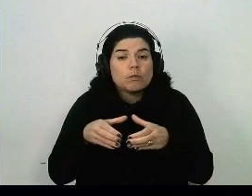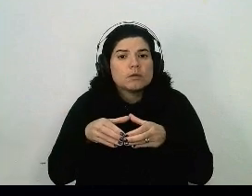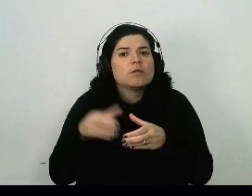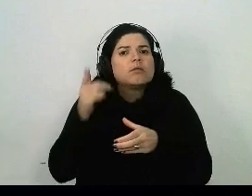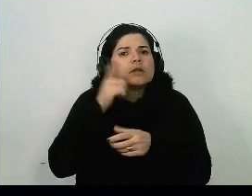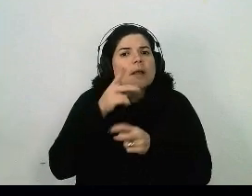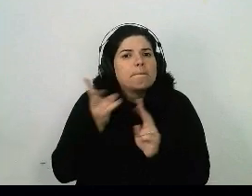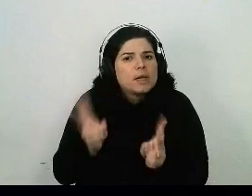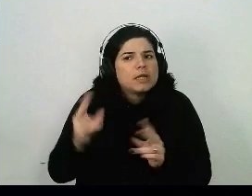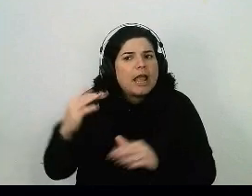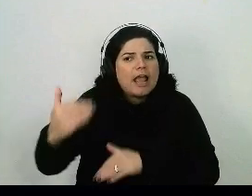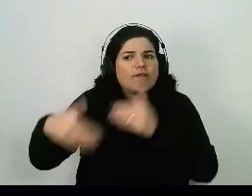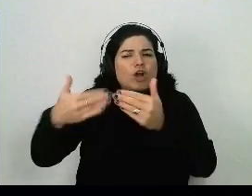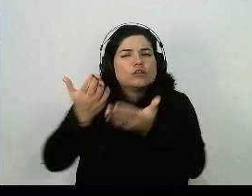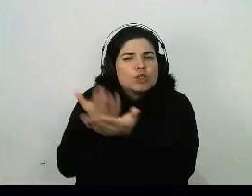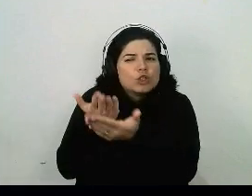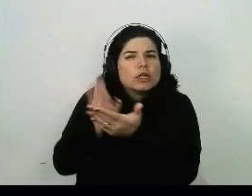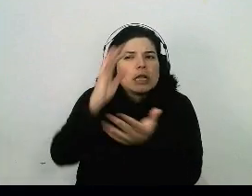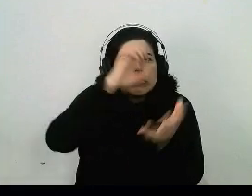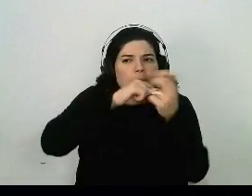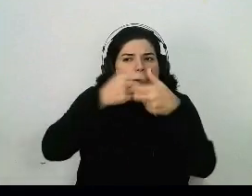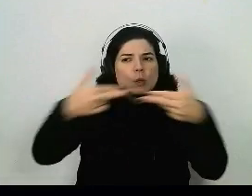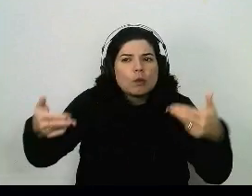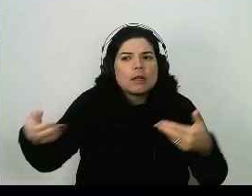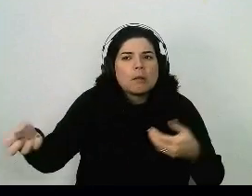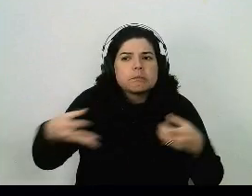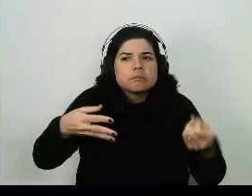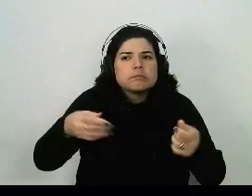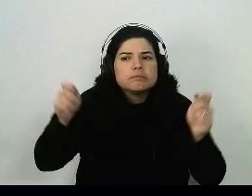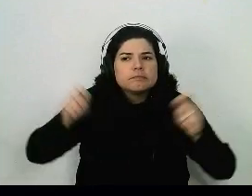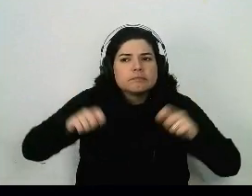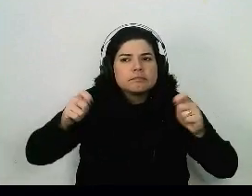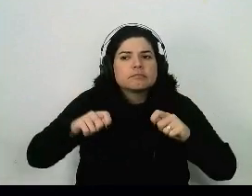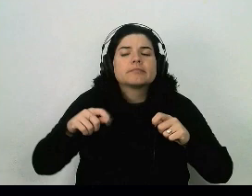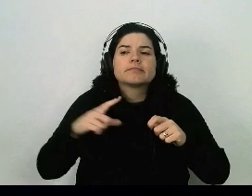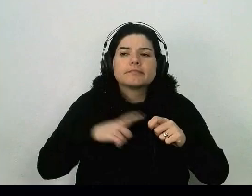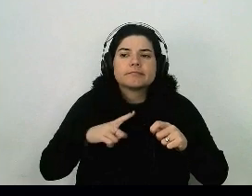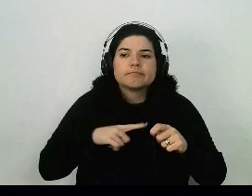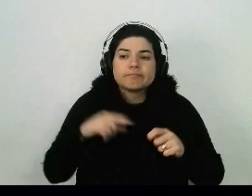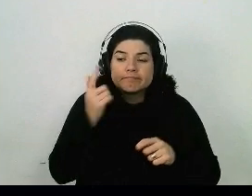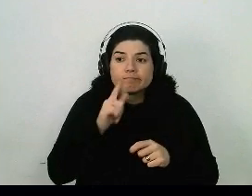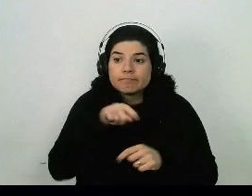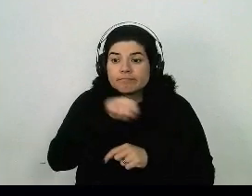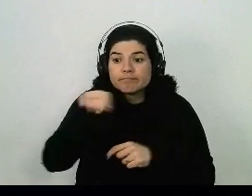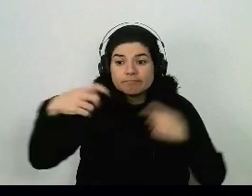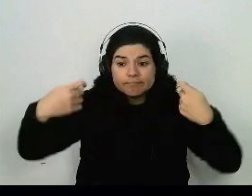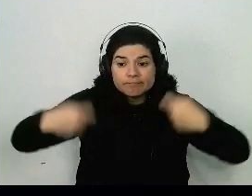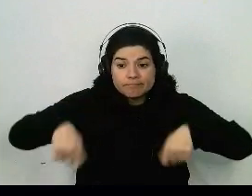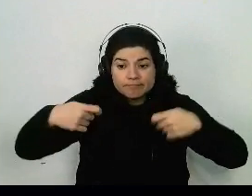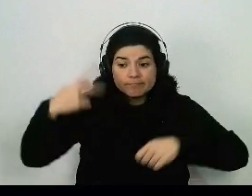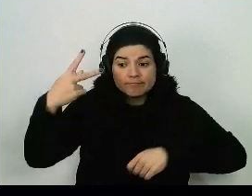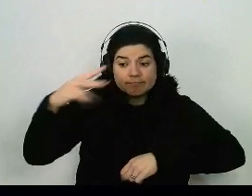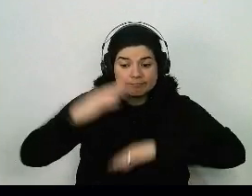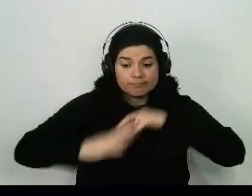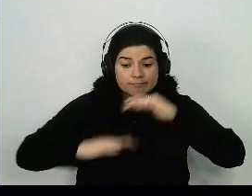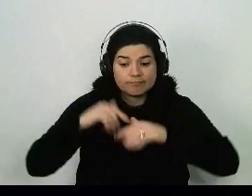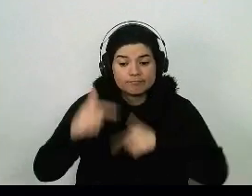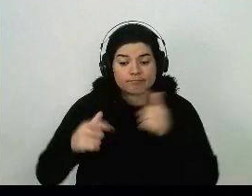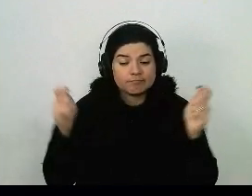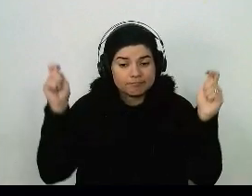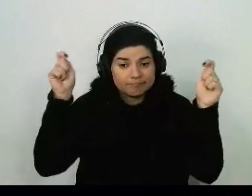evoluído a se manter atualizado a se manter uptoide com aquilo que ele precisa para desenvolver o trabalho dele Será que a Gente Tá